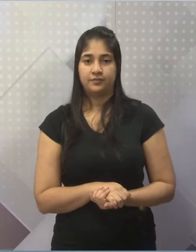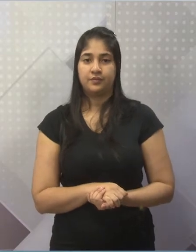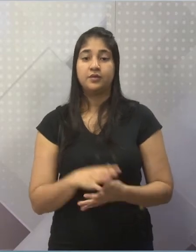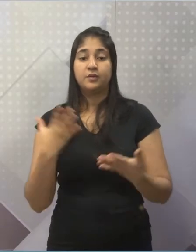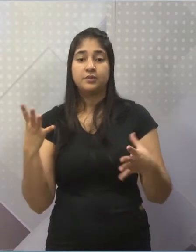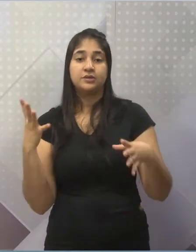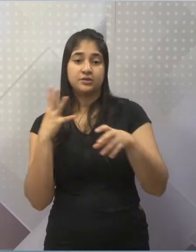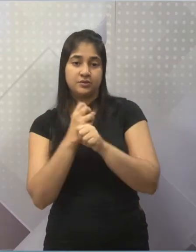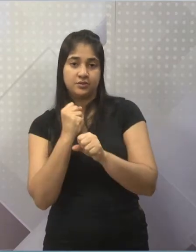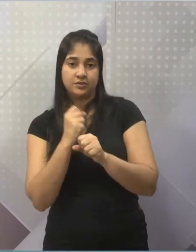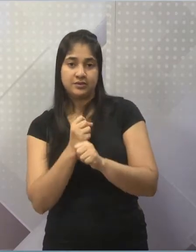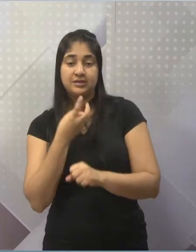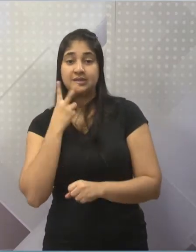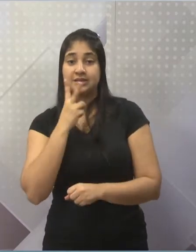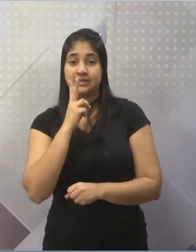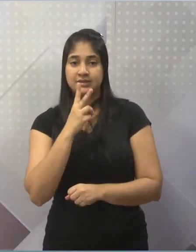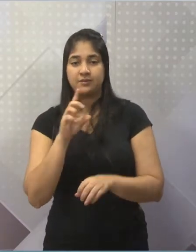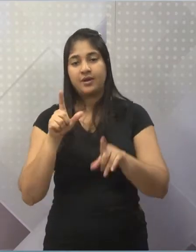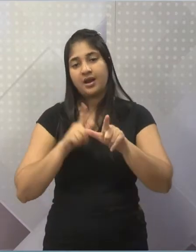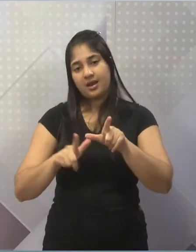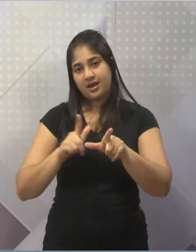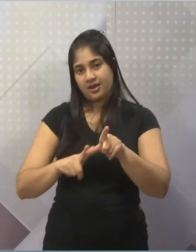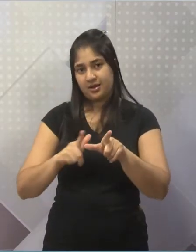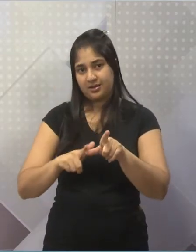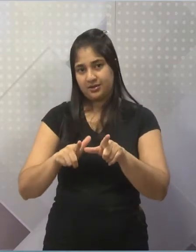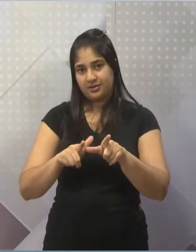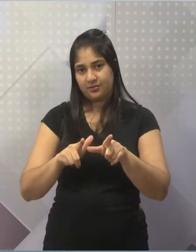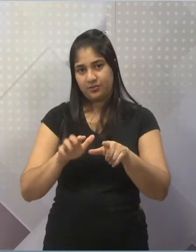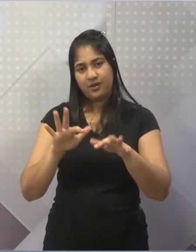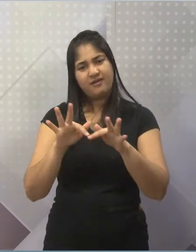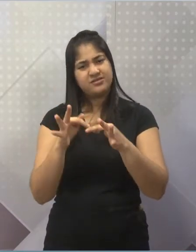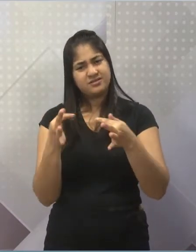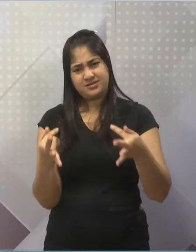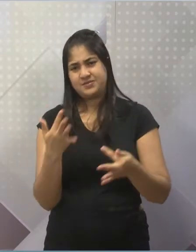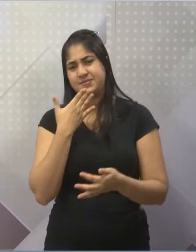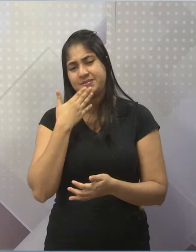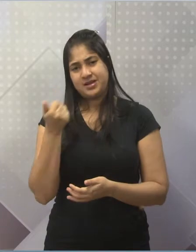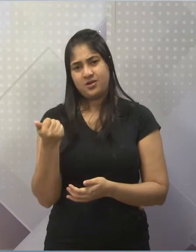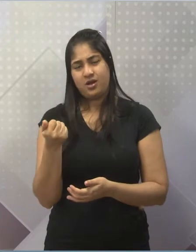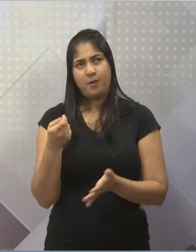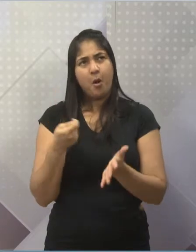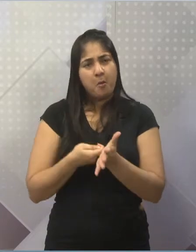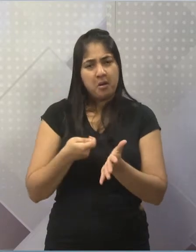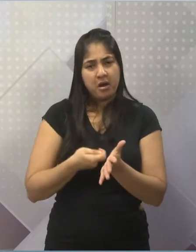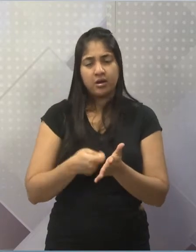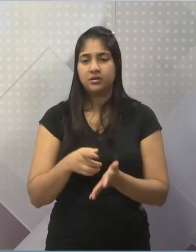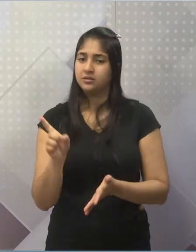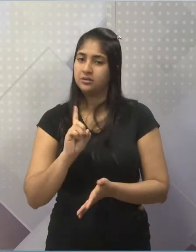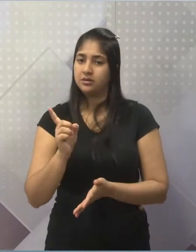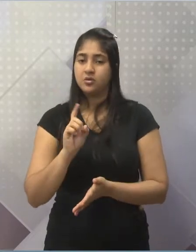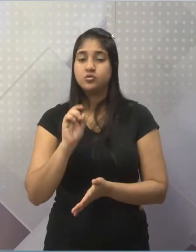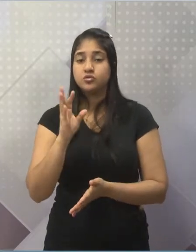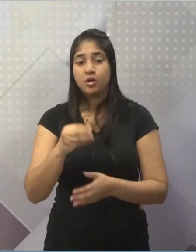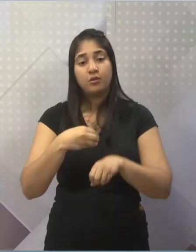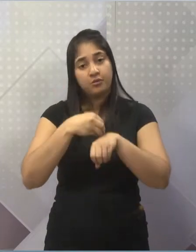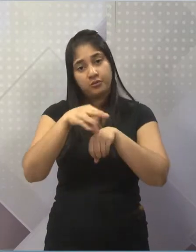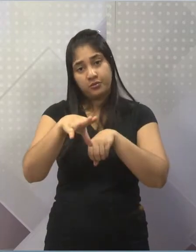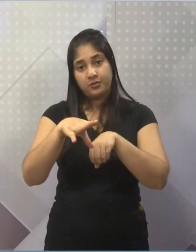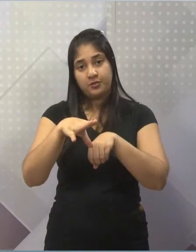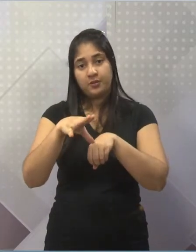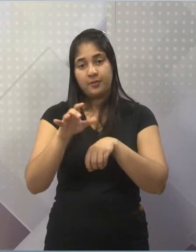Procura calcular sempre primeiro o que tem a letra. Torna-se mais simples. É obrigado? Não, é só uma forma